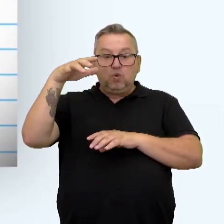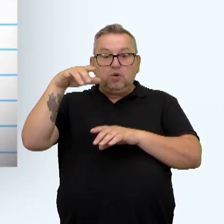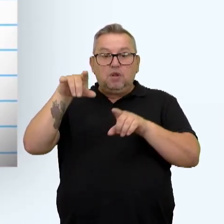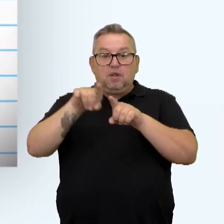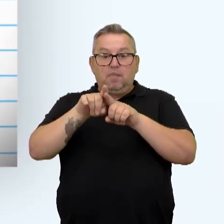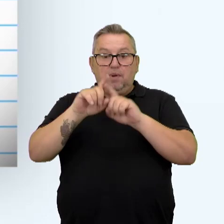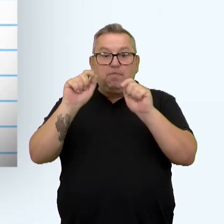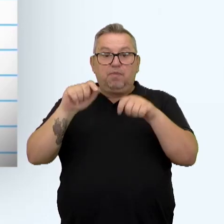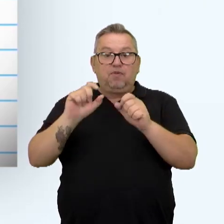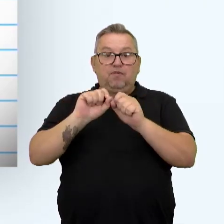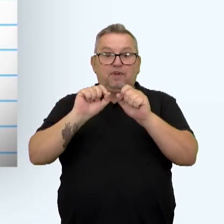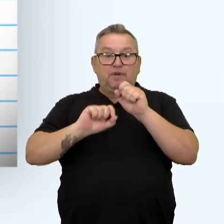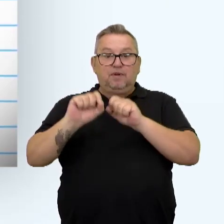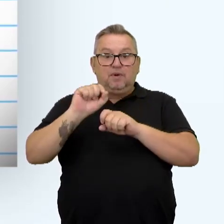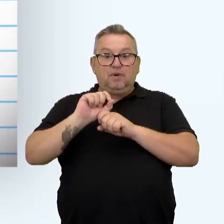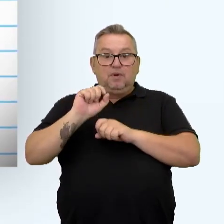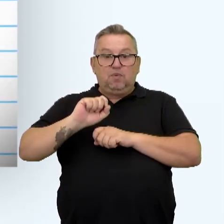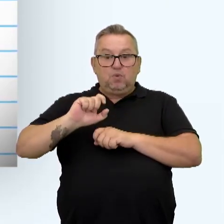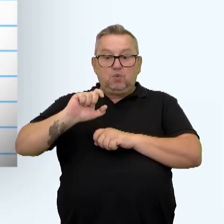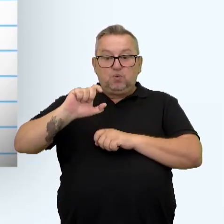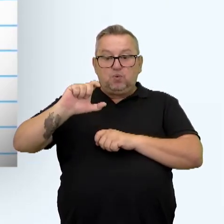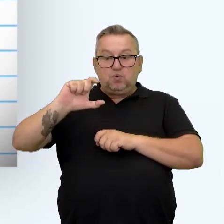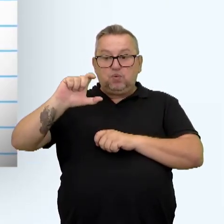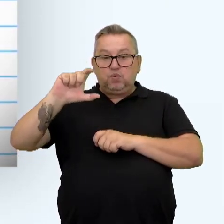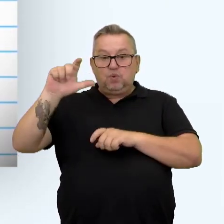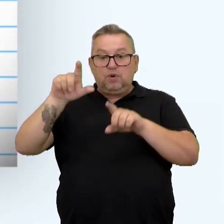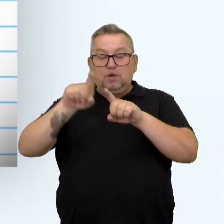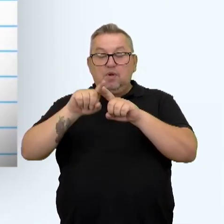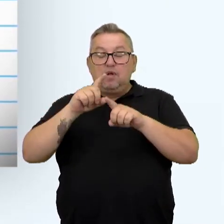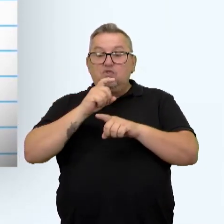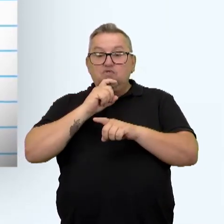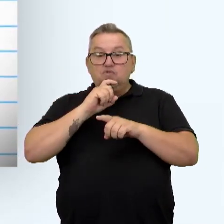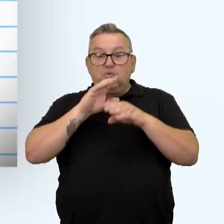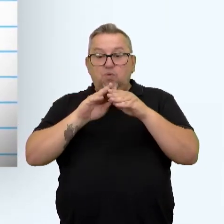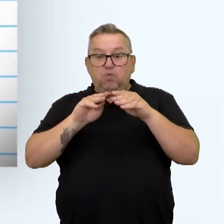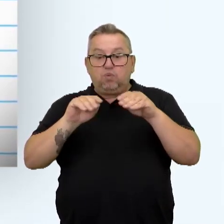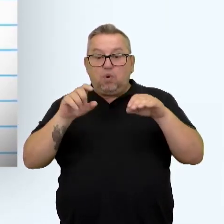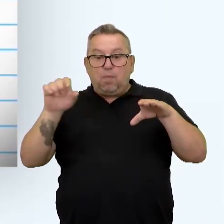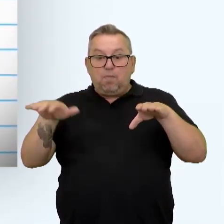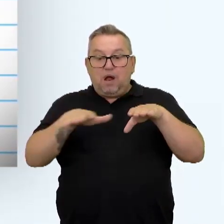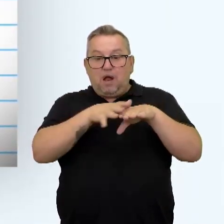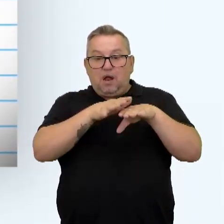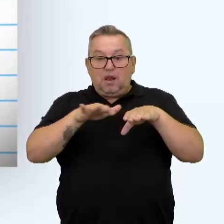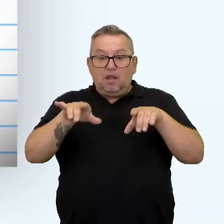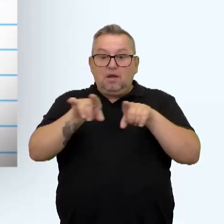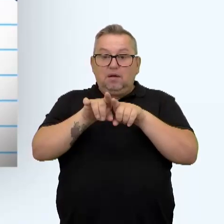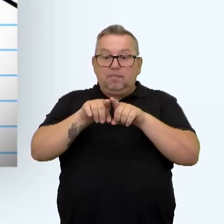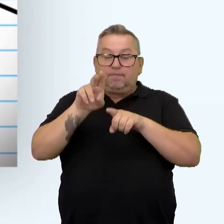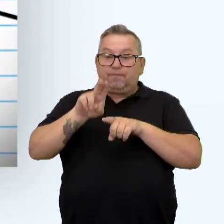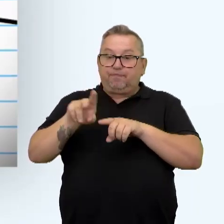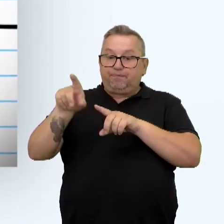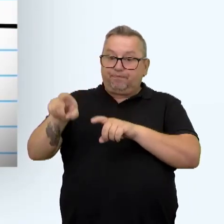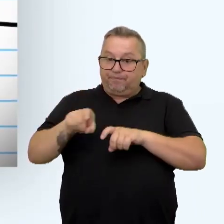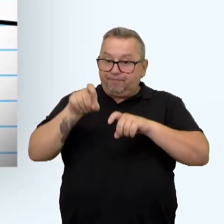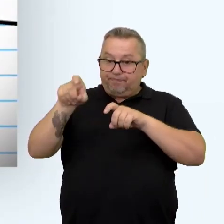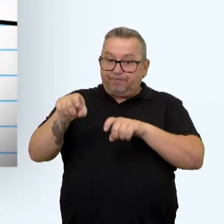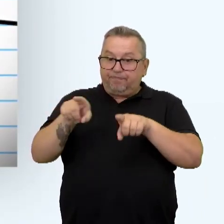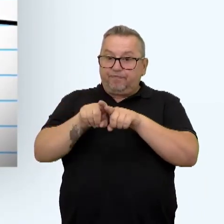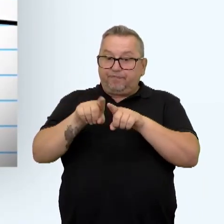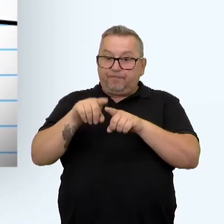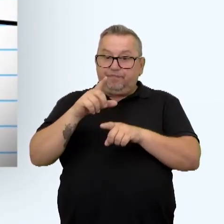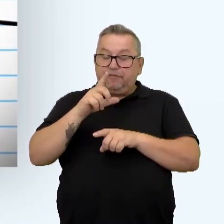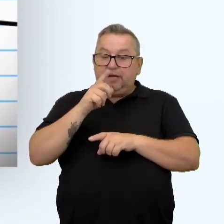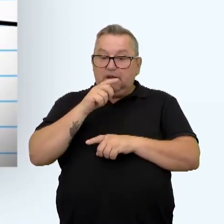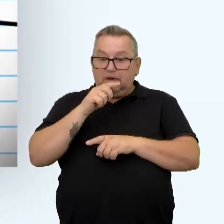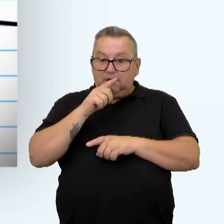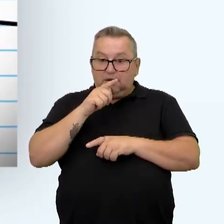vez pode provocar o derretimento de geleiras e o aumento do nível do mar. Já o uso de técnicas agrícolas inadequadas, além de poluir a água